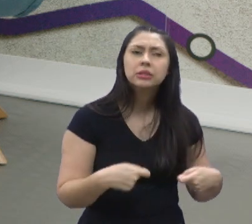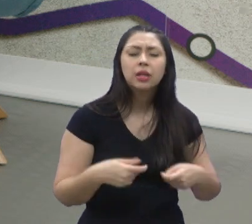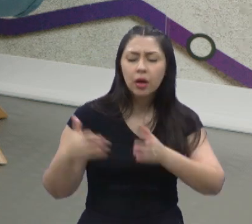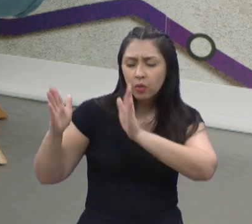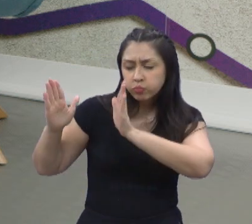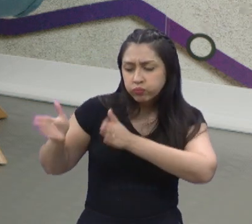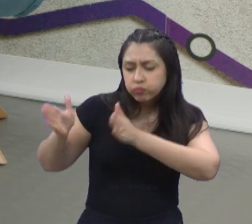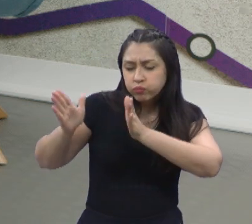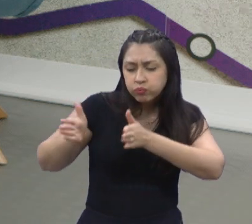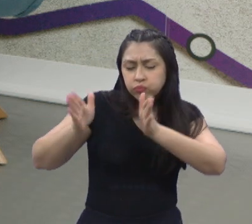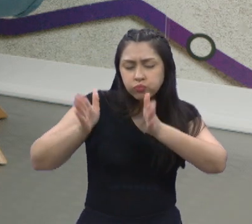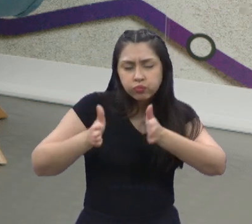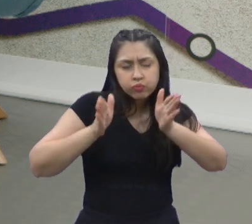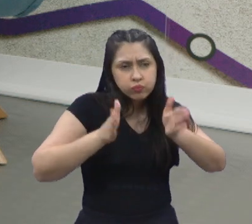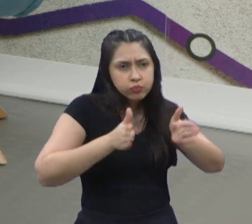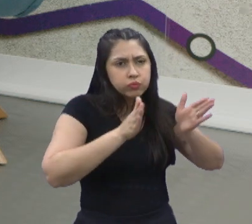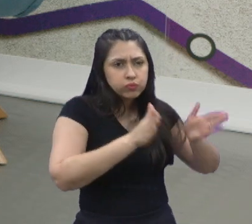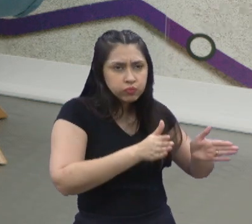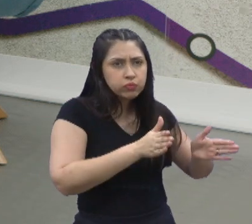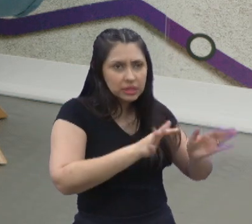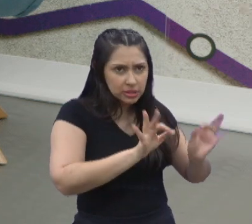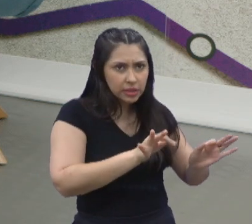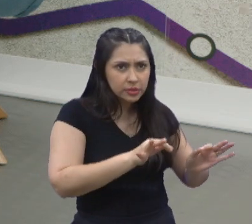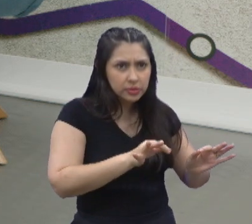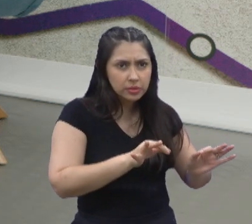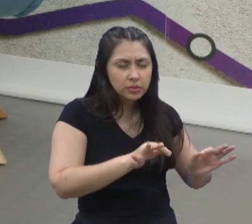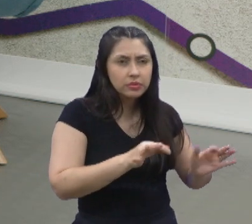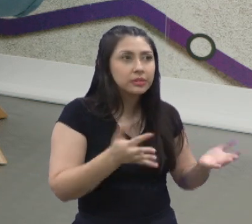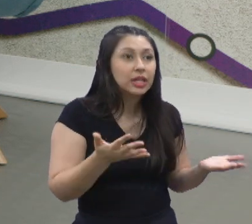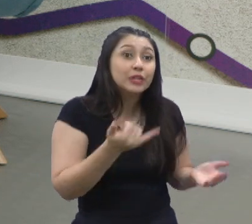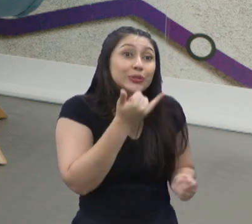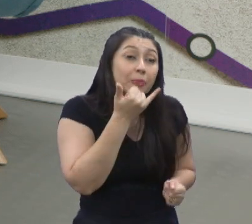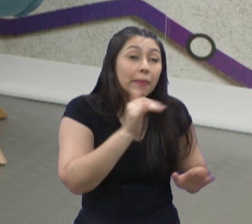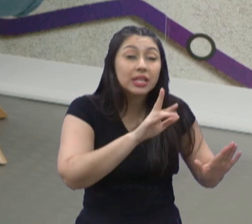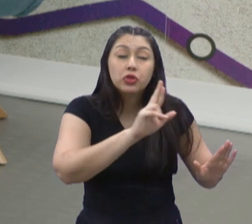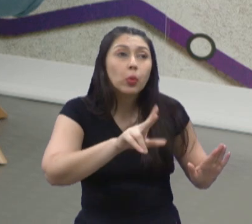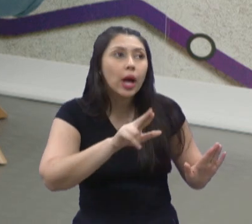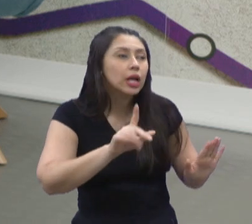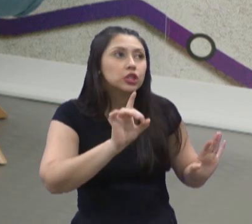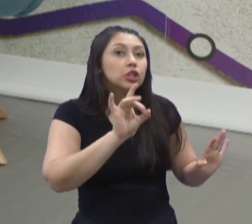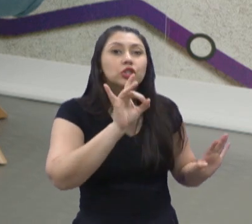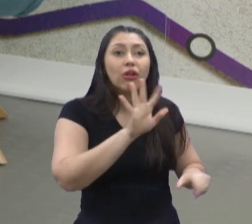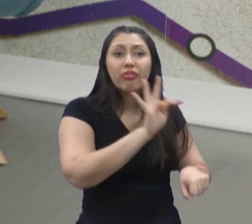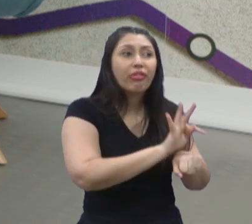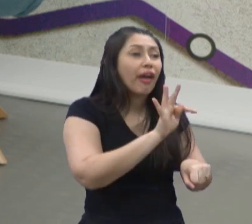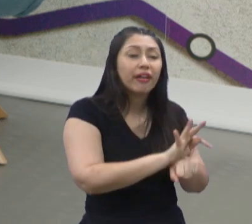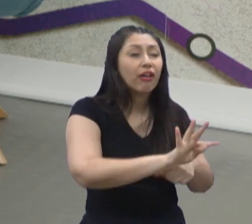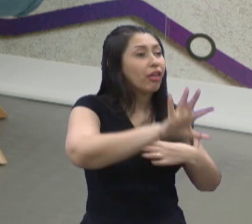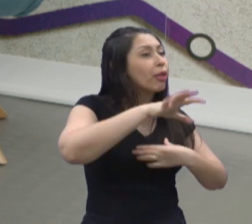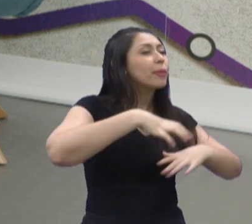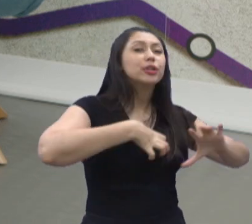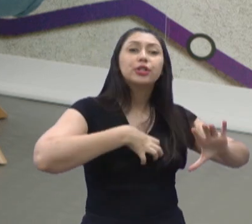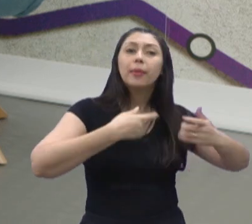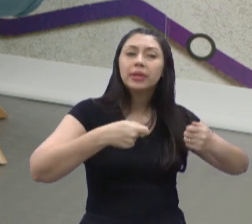esse passo a passo, né, vamos dizer assim. Não é só, desculpa te interromper, mas não é só técnica e empatia, né? Acho que